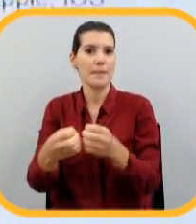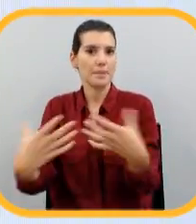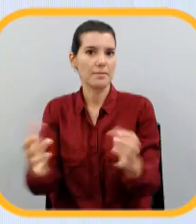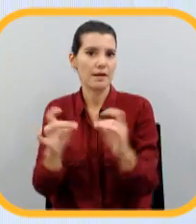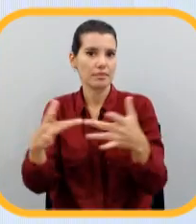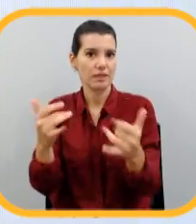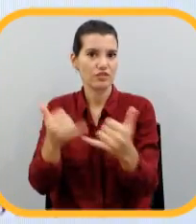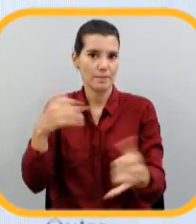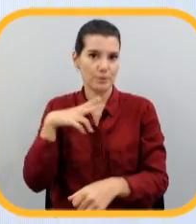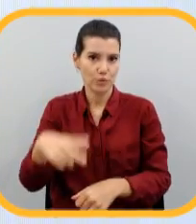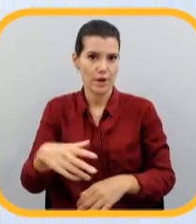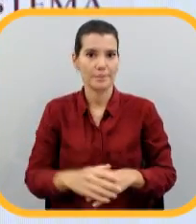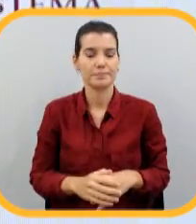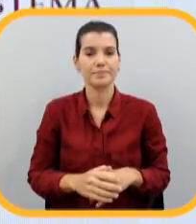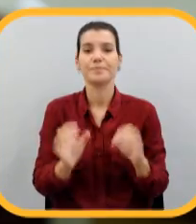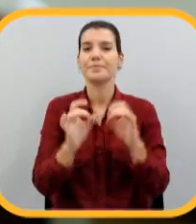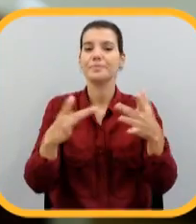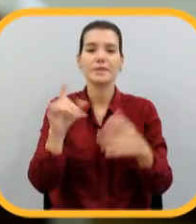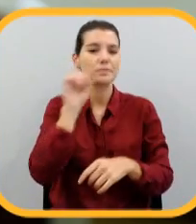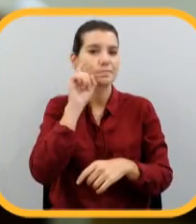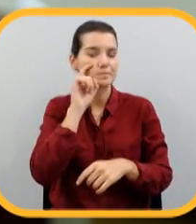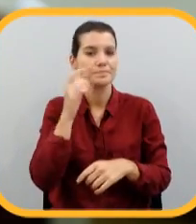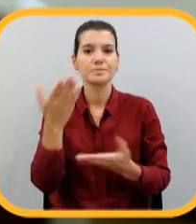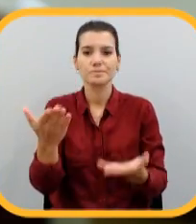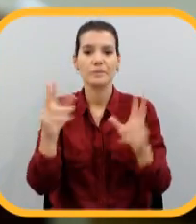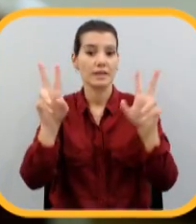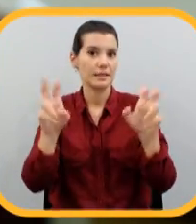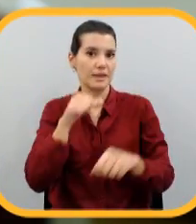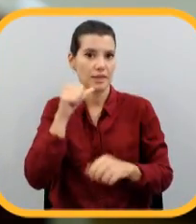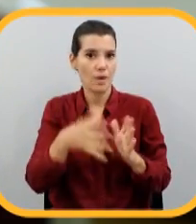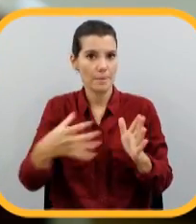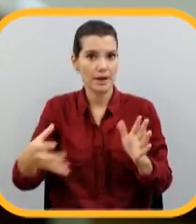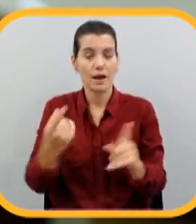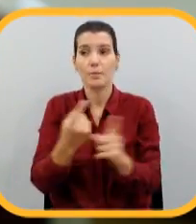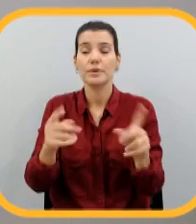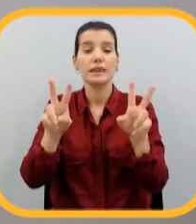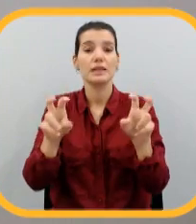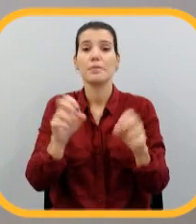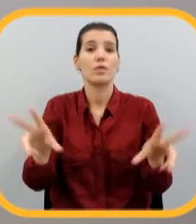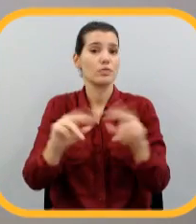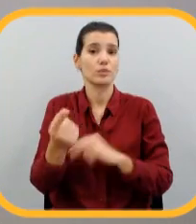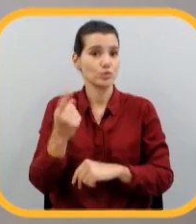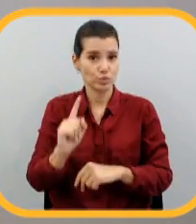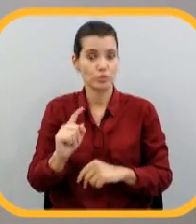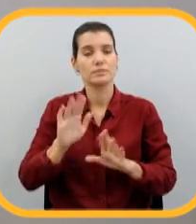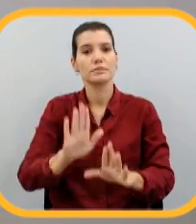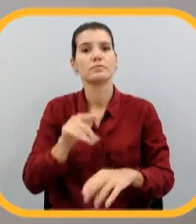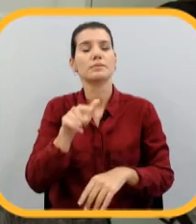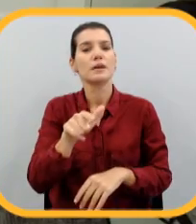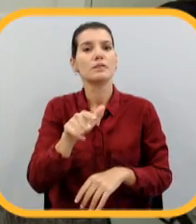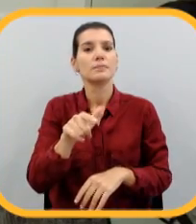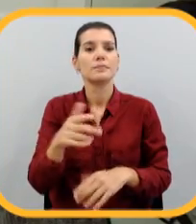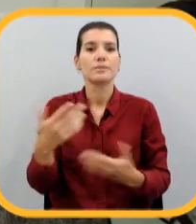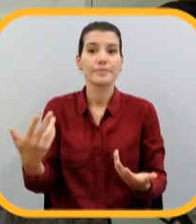crescente digitalização em Portugal. Quando falamos em cibersegurança, o tema é sempre muito complicado, porque embora não seja um tema novo, é um